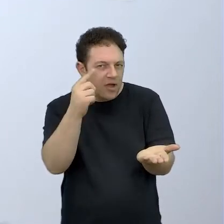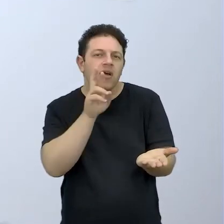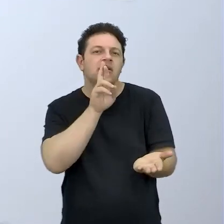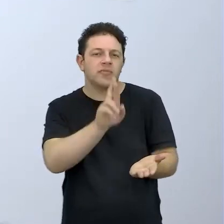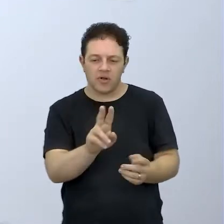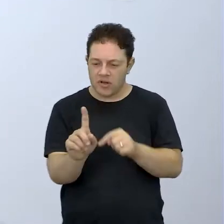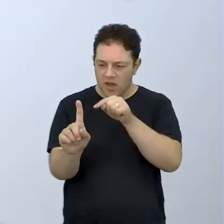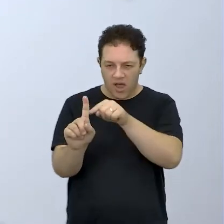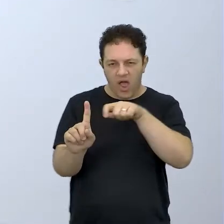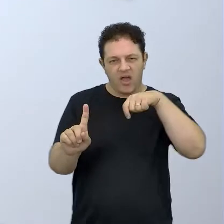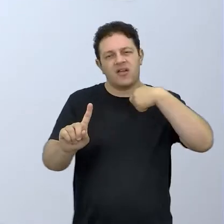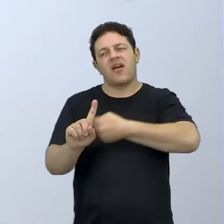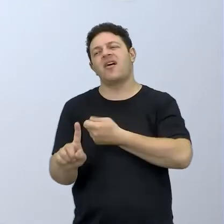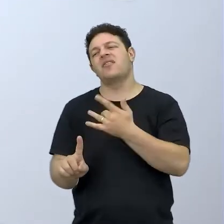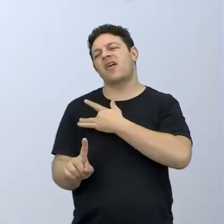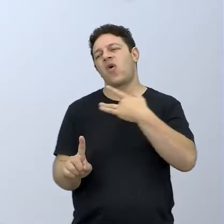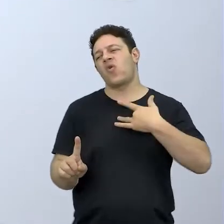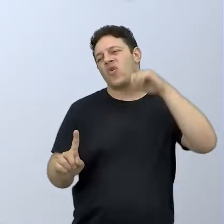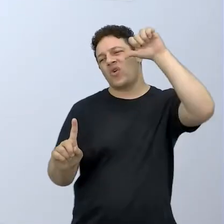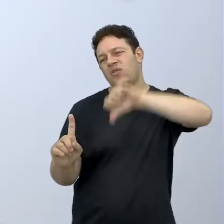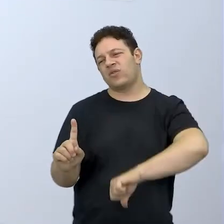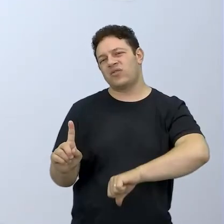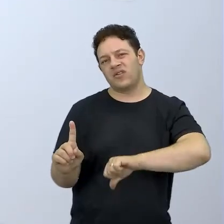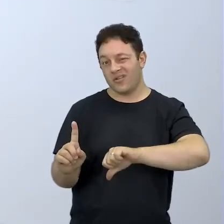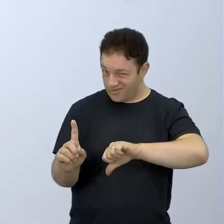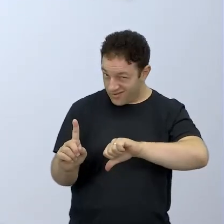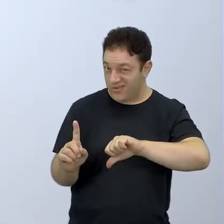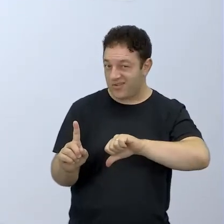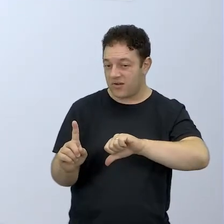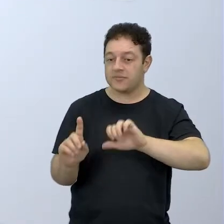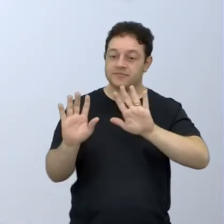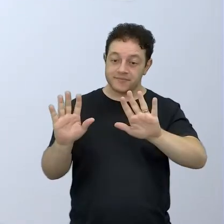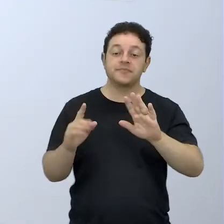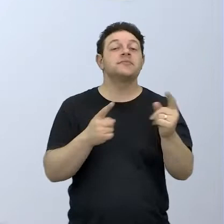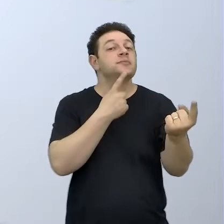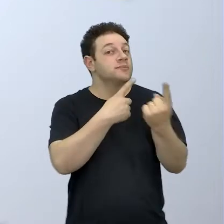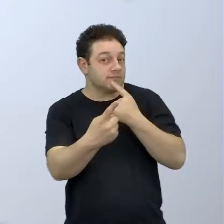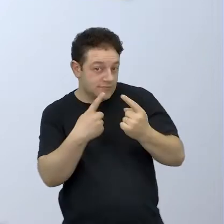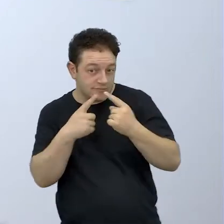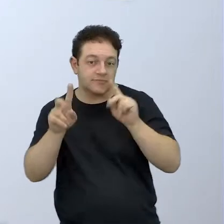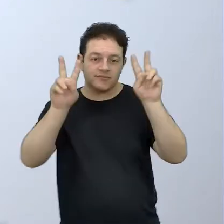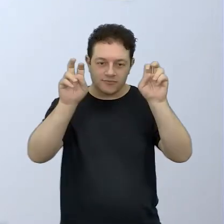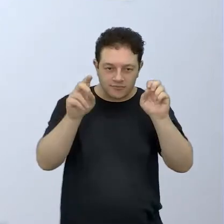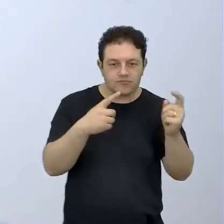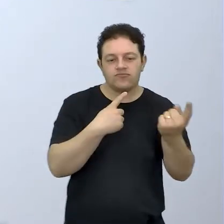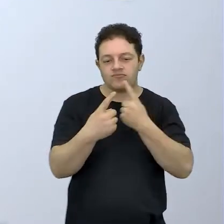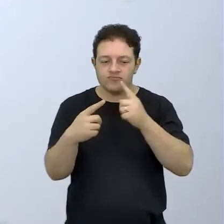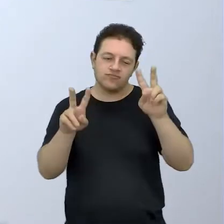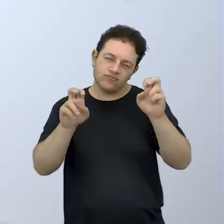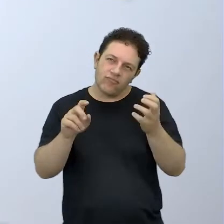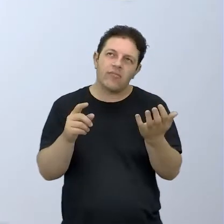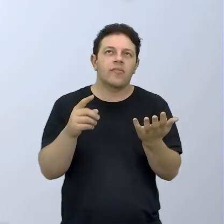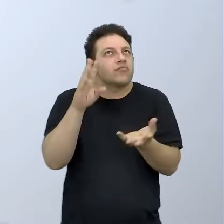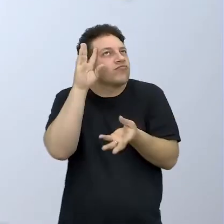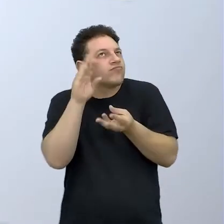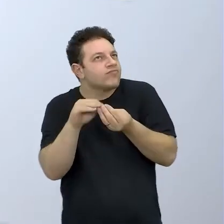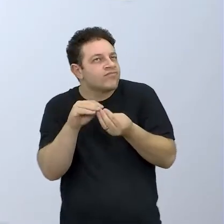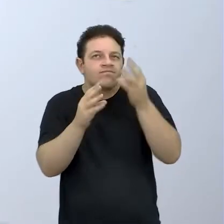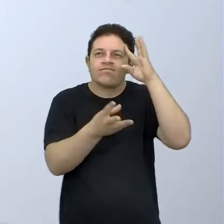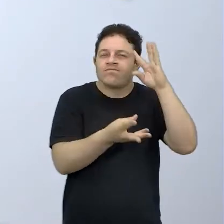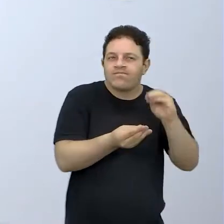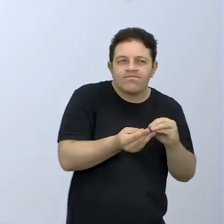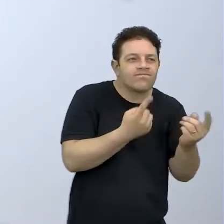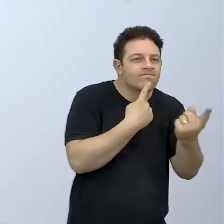é saudável? E aí, devido a esse debate e a todas essas, né, conclusões, aí,